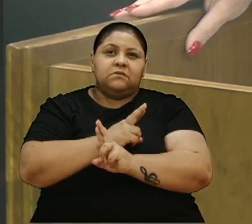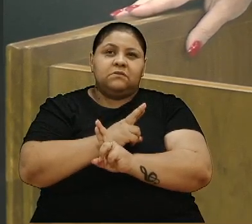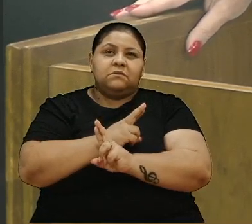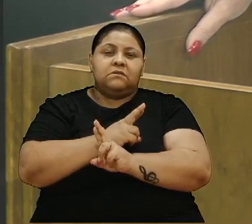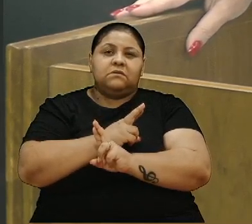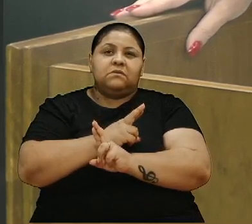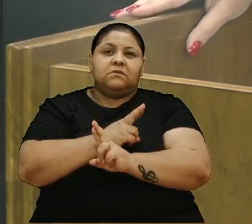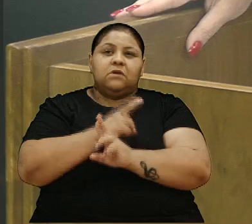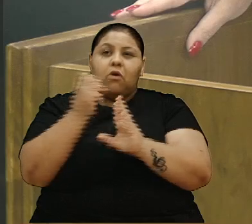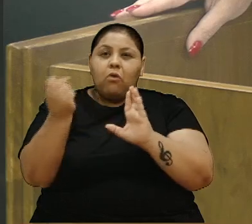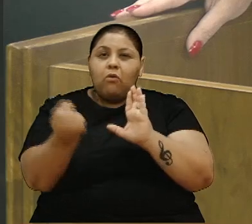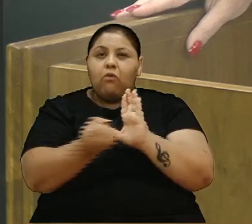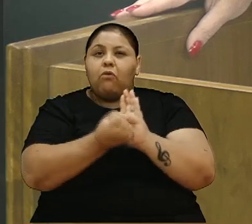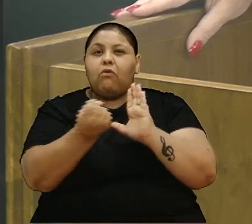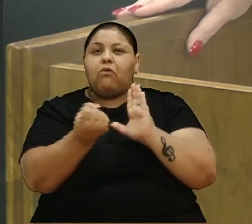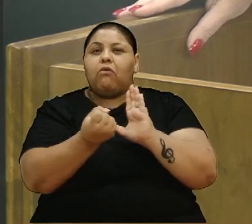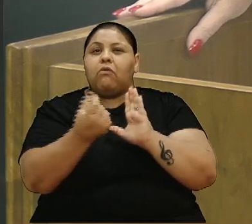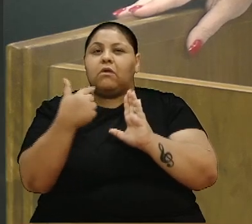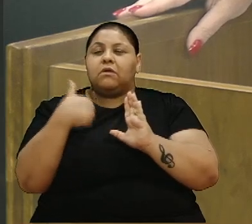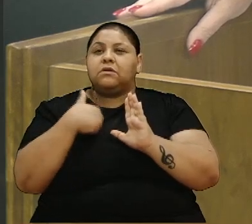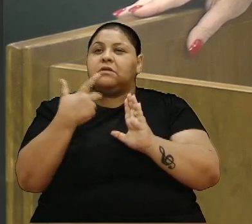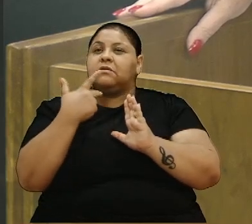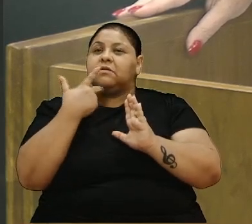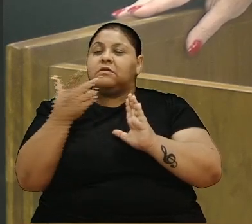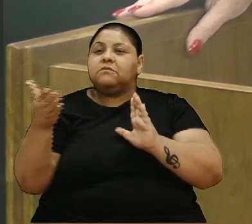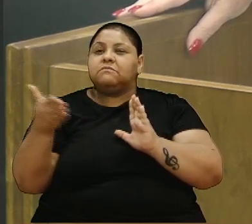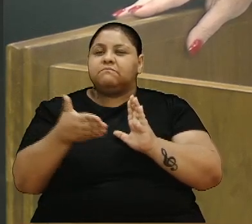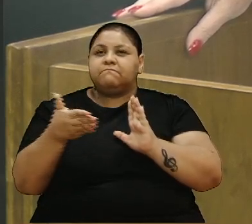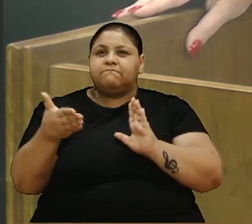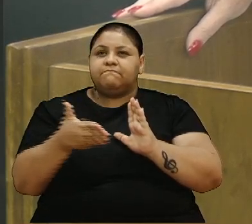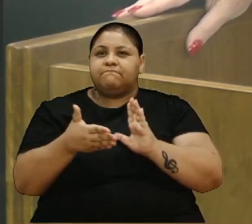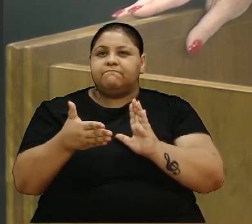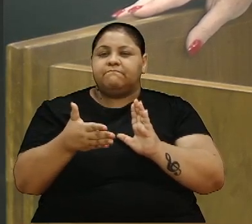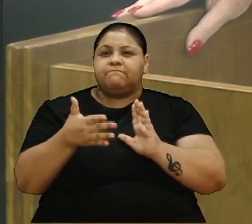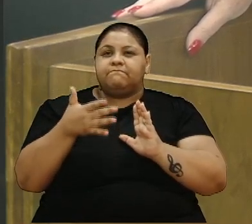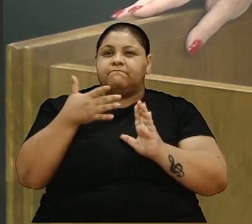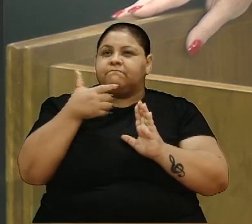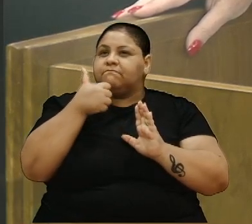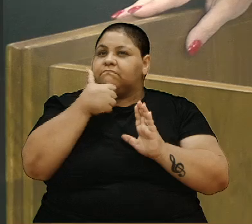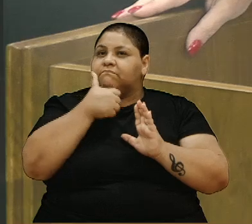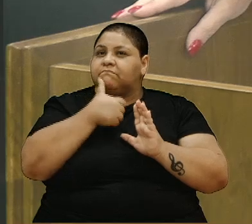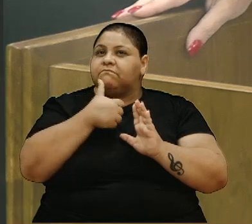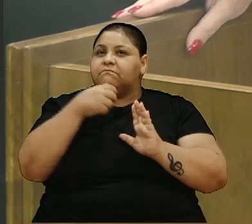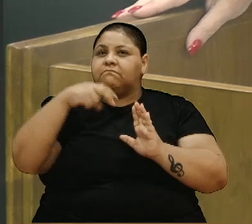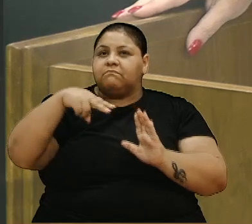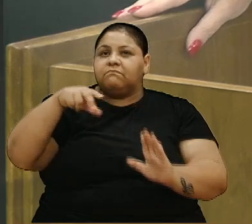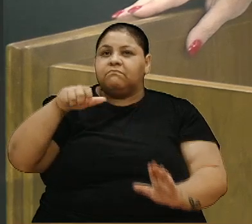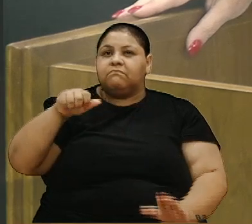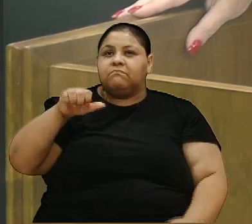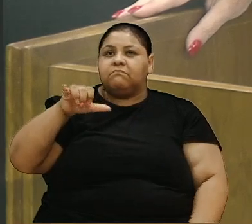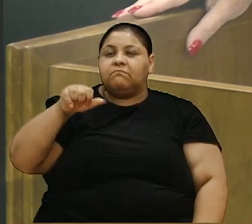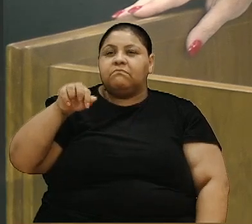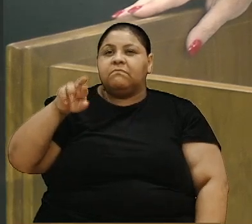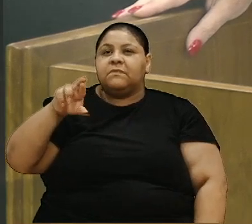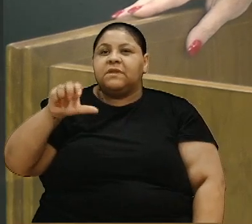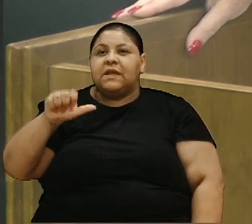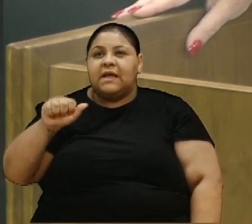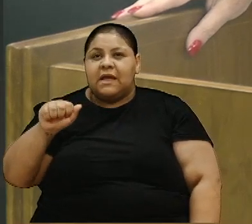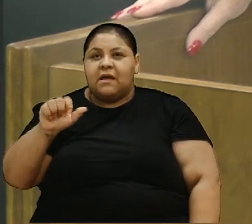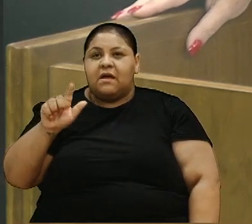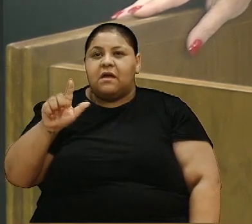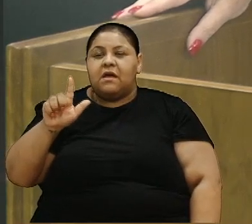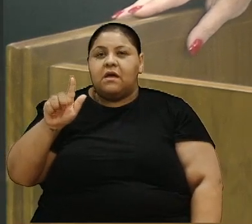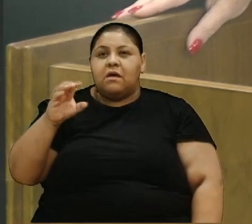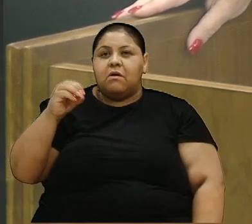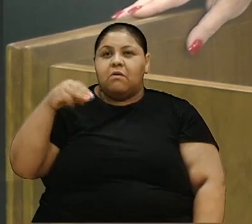um símbolo dessa minha fala hoje, que é a menina Nayara Soares Gomes.